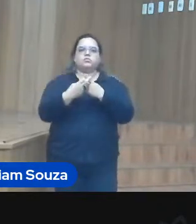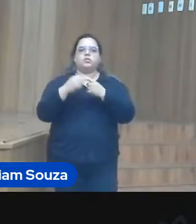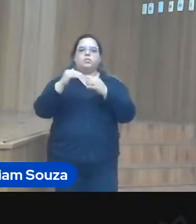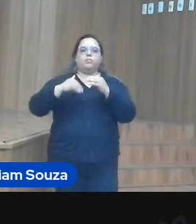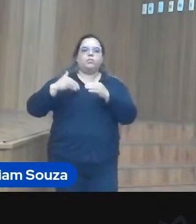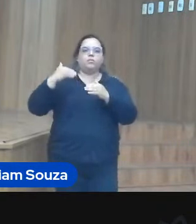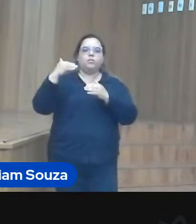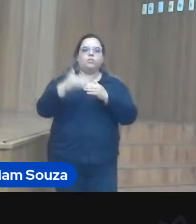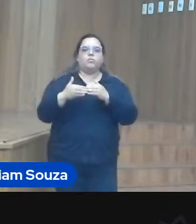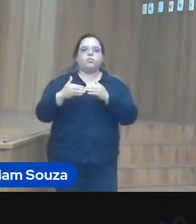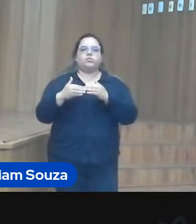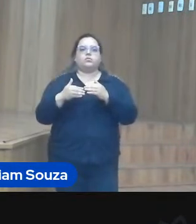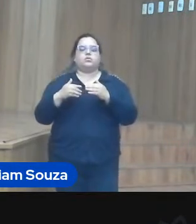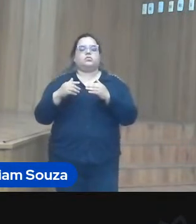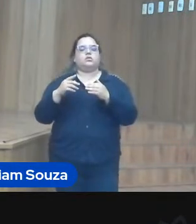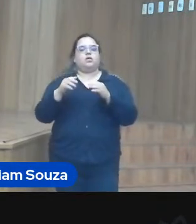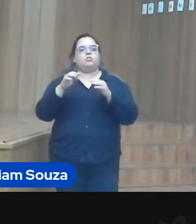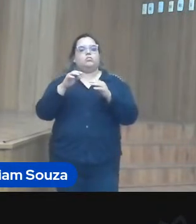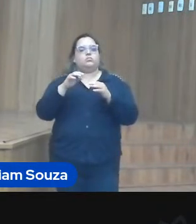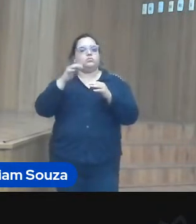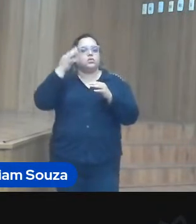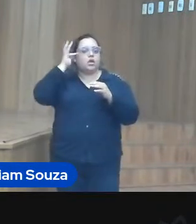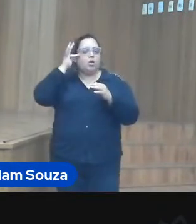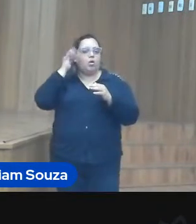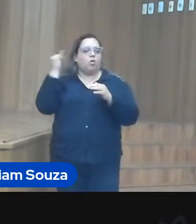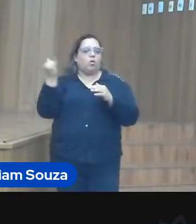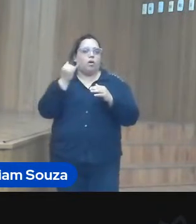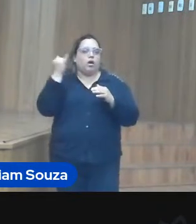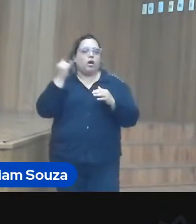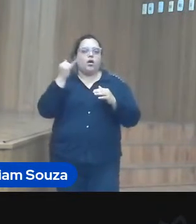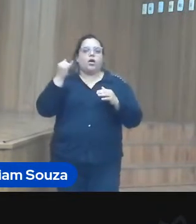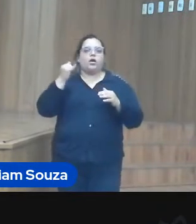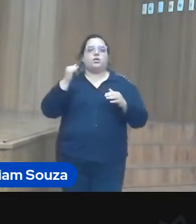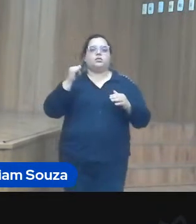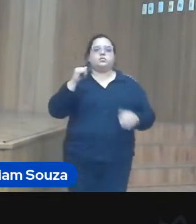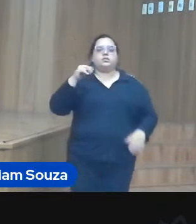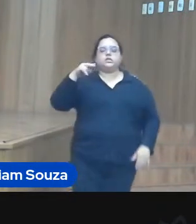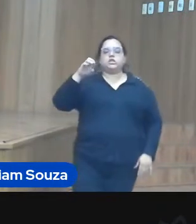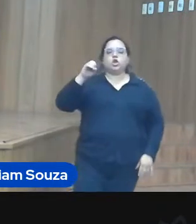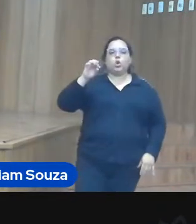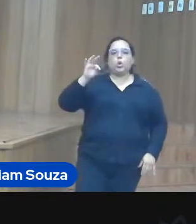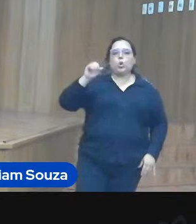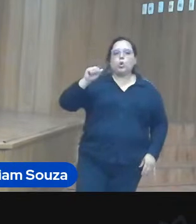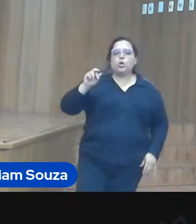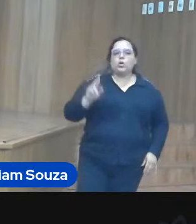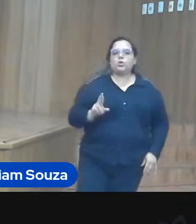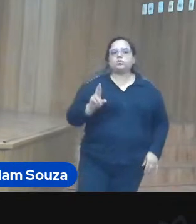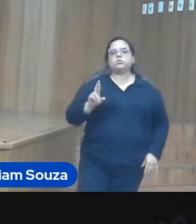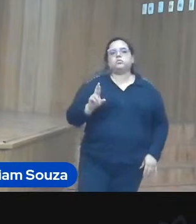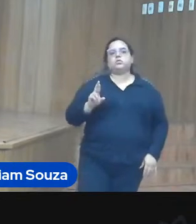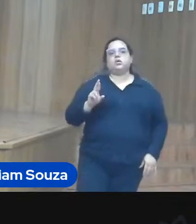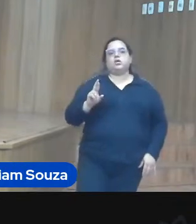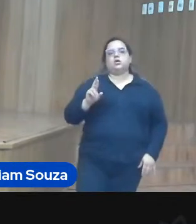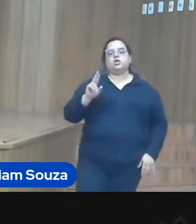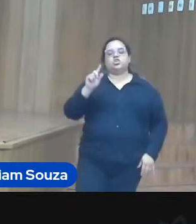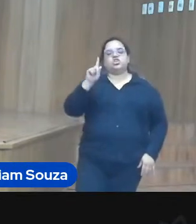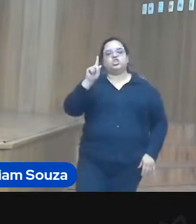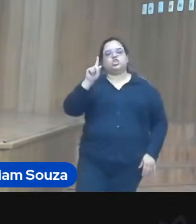tem alguns teóricos importantes, como o Lyotard, como o Henri Giroux,